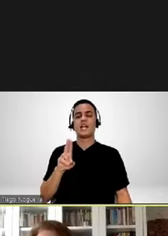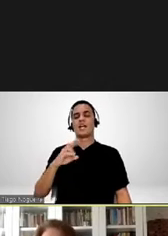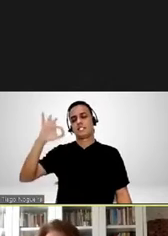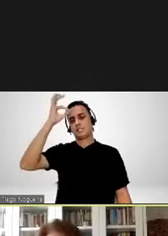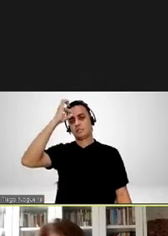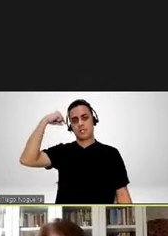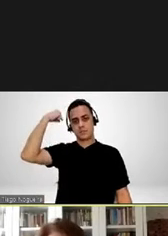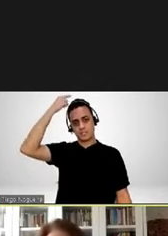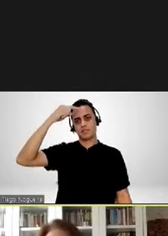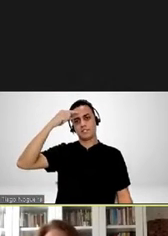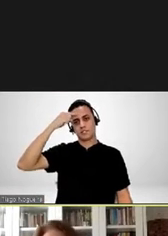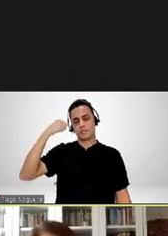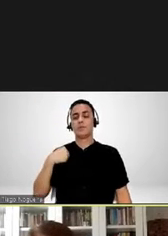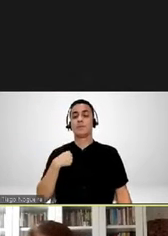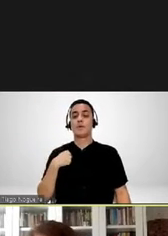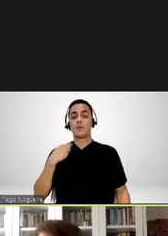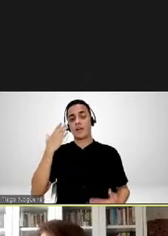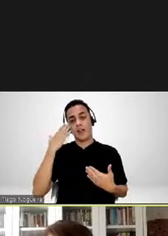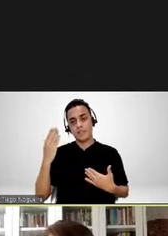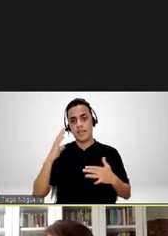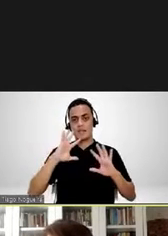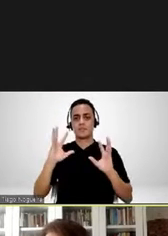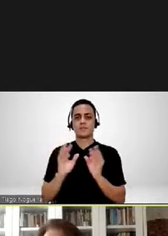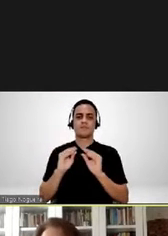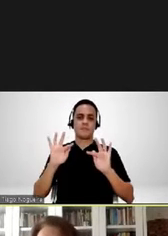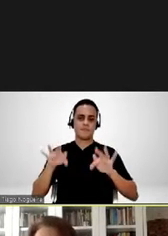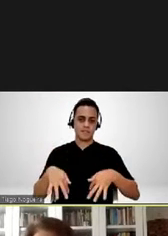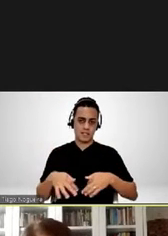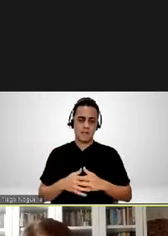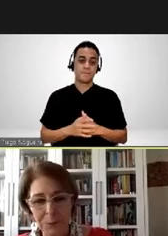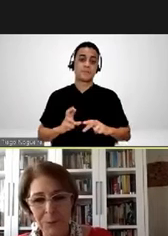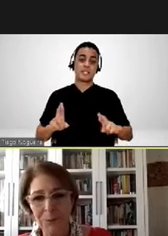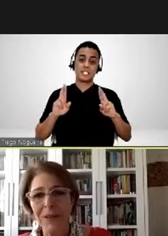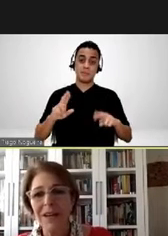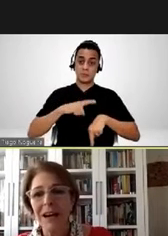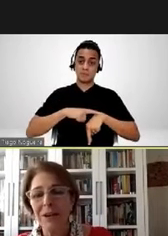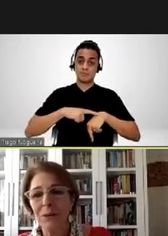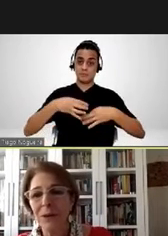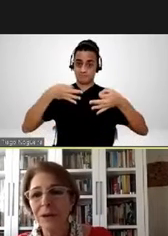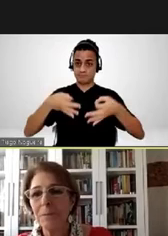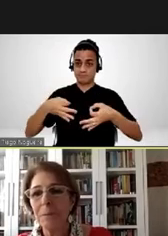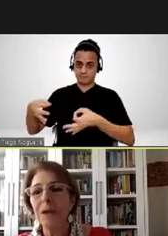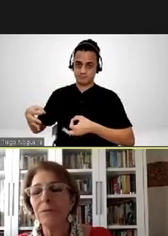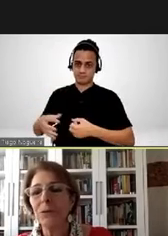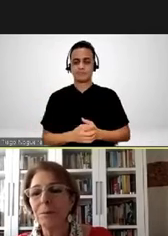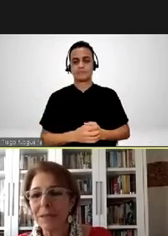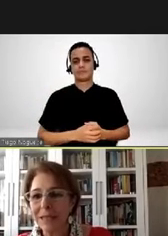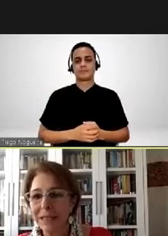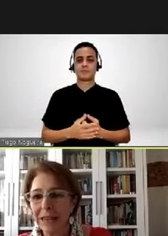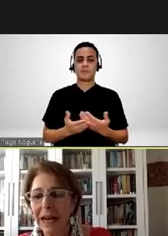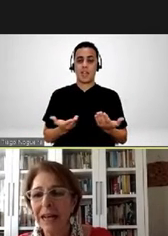Santo. Agradeço, então, e encerro. Espero que tenha ido no tempo. Agora, eu